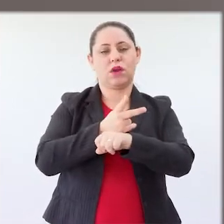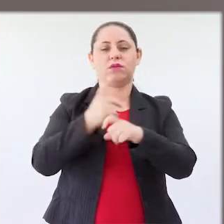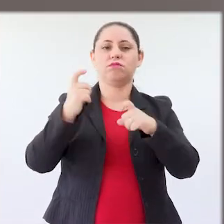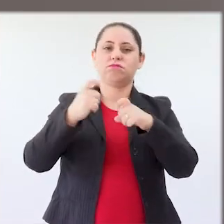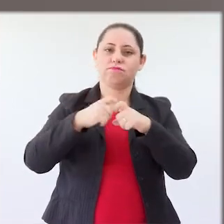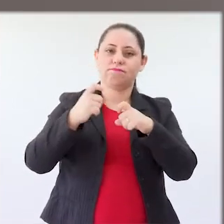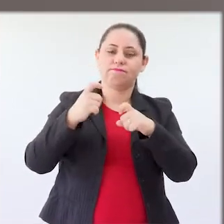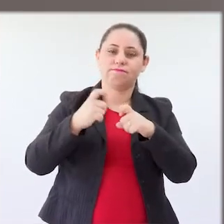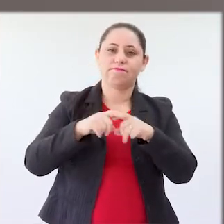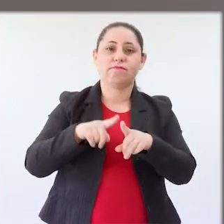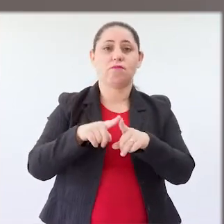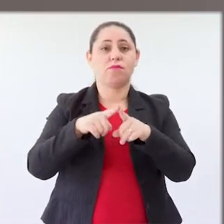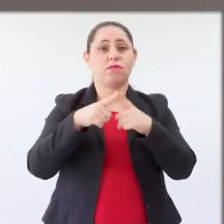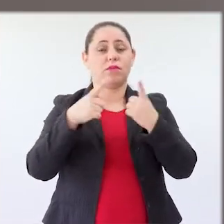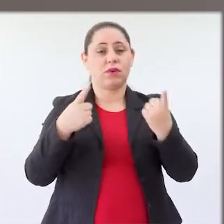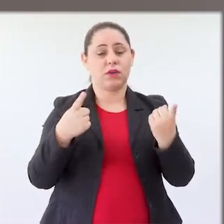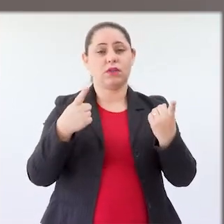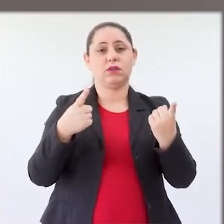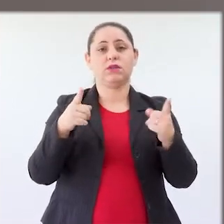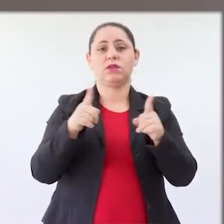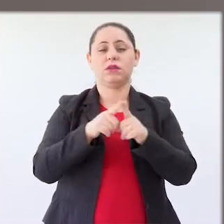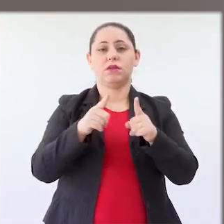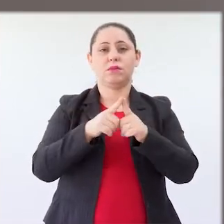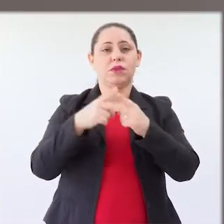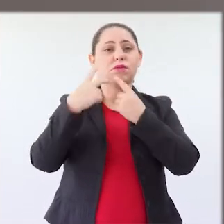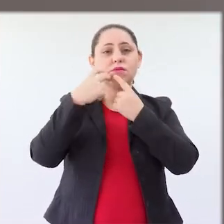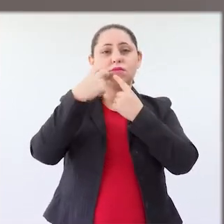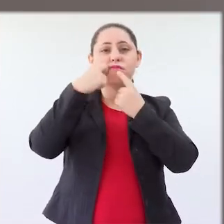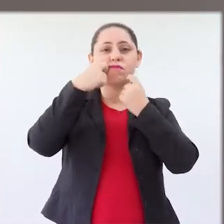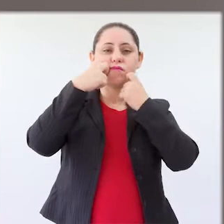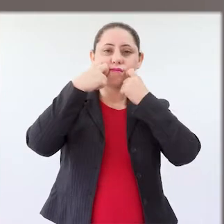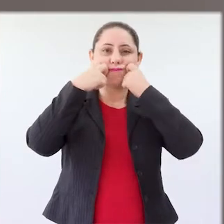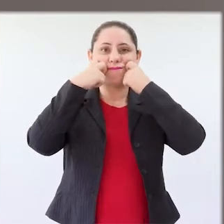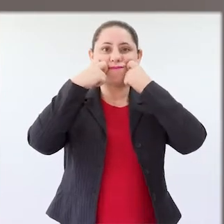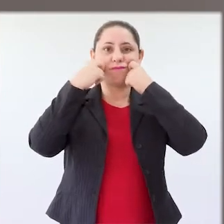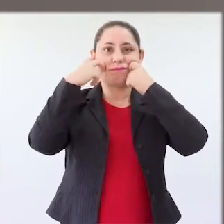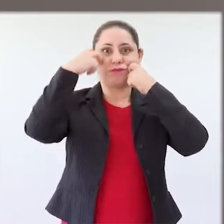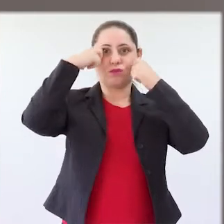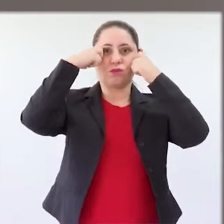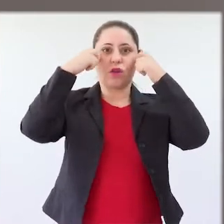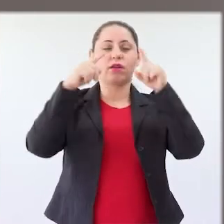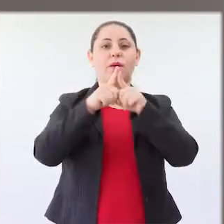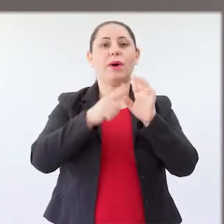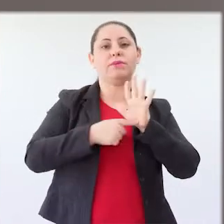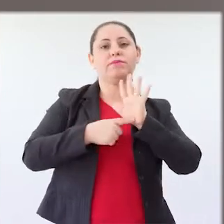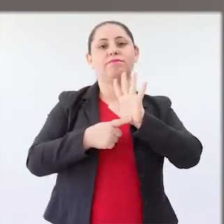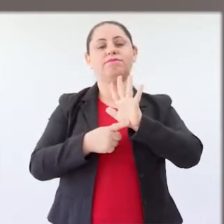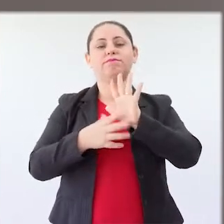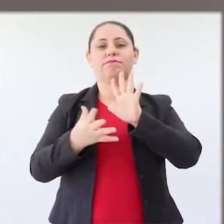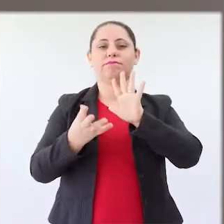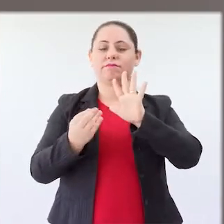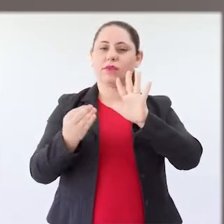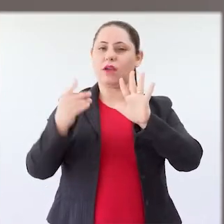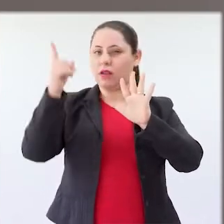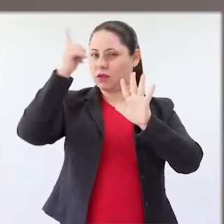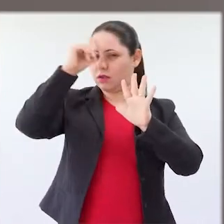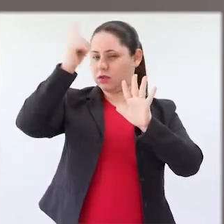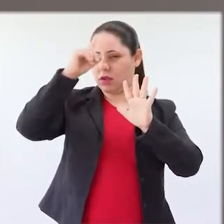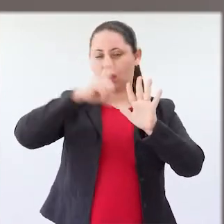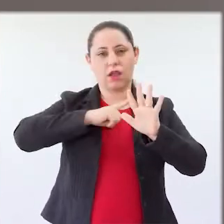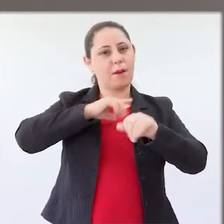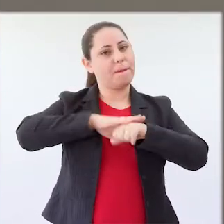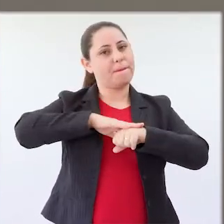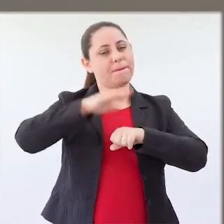no consultório, mas os preenchimentos vêm sendo muito divulgados, então cada dia mais